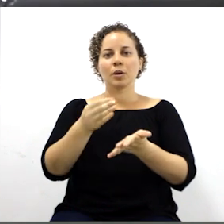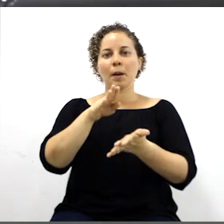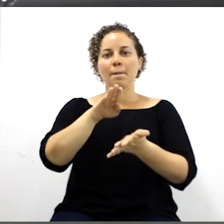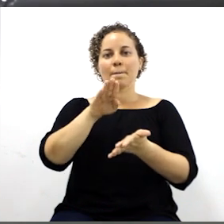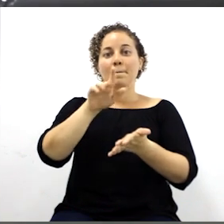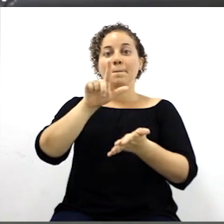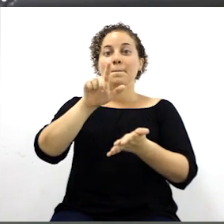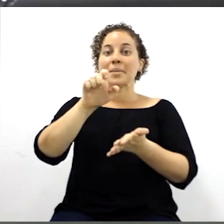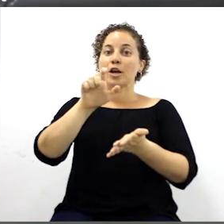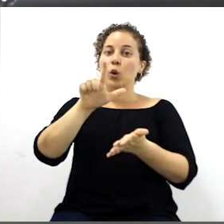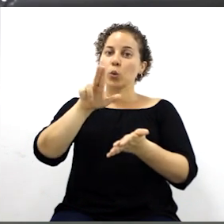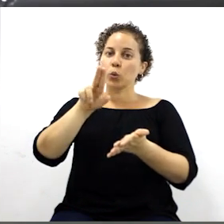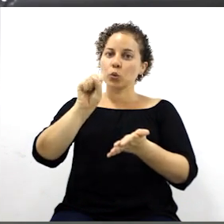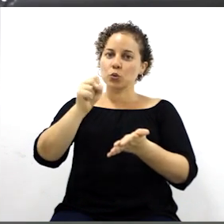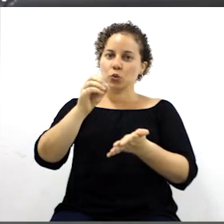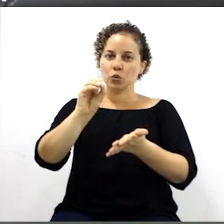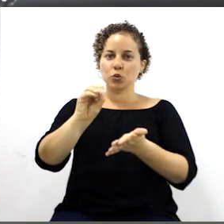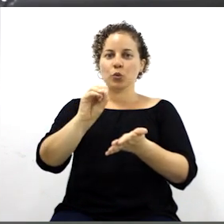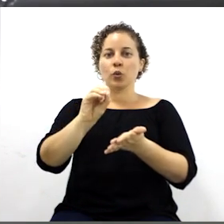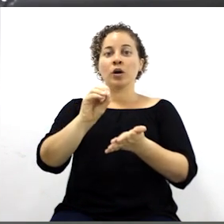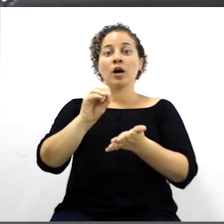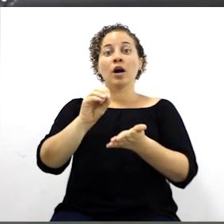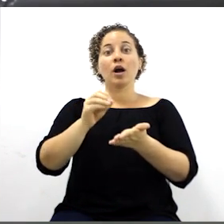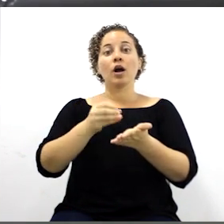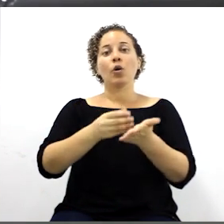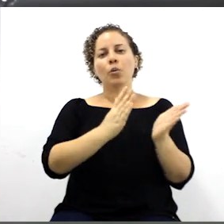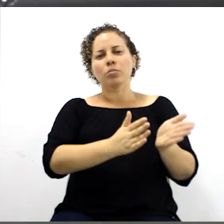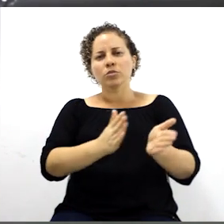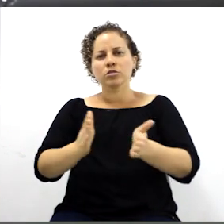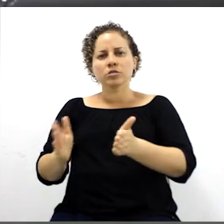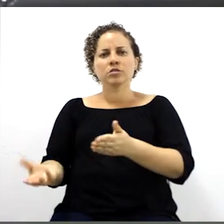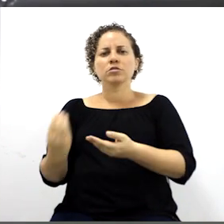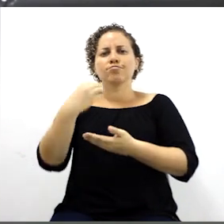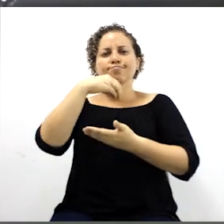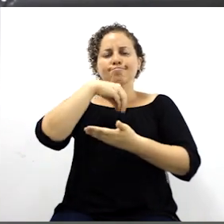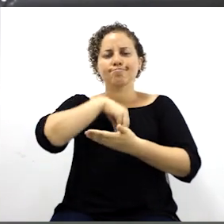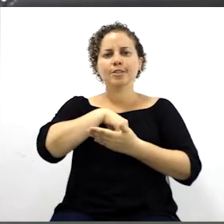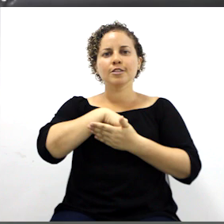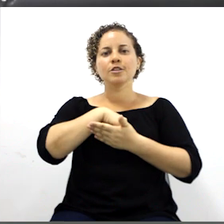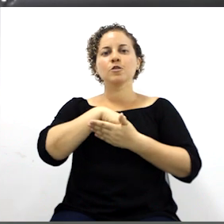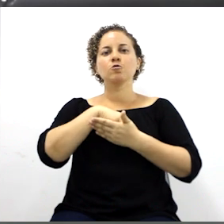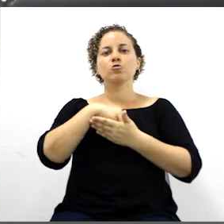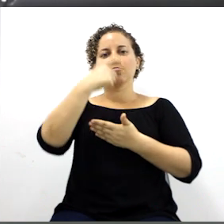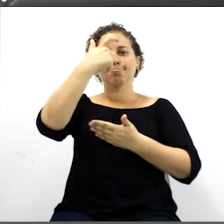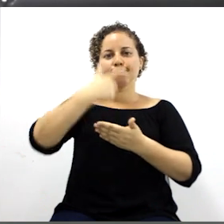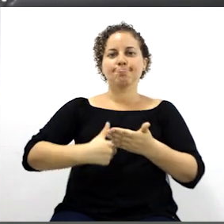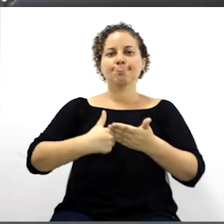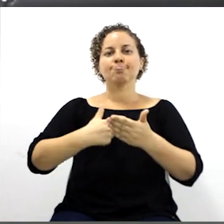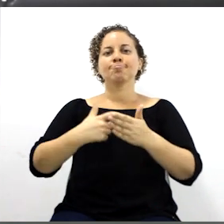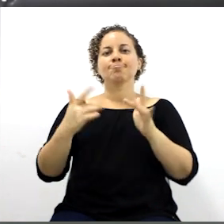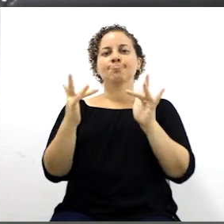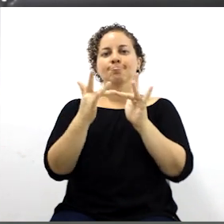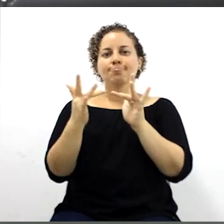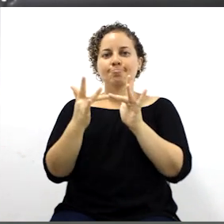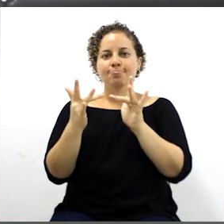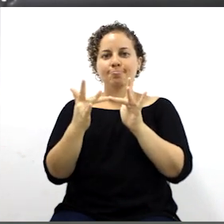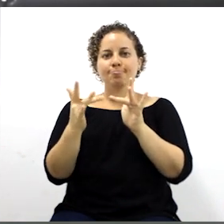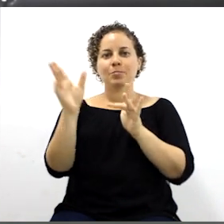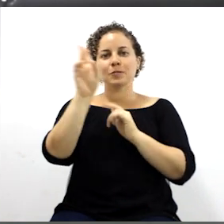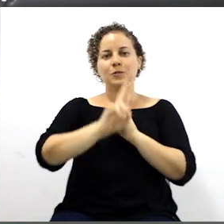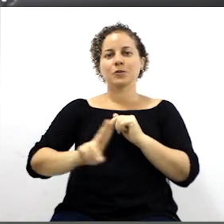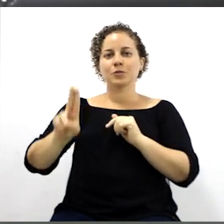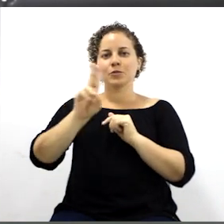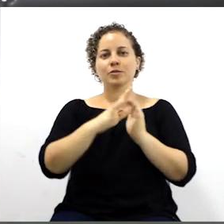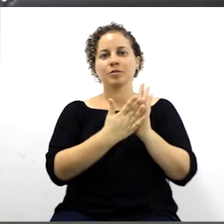Beluso, ela diz o seguinte, que o processo pelo qual o usuário interioriza comportamentos adequados com relação ao uso